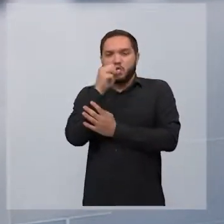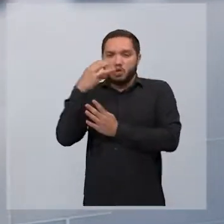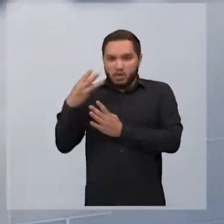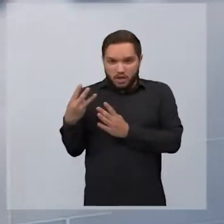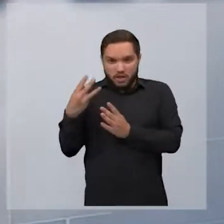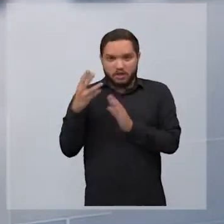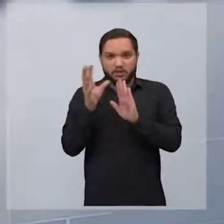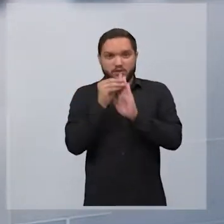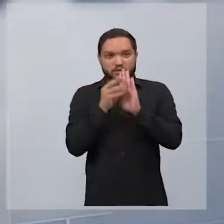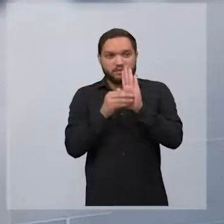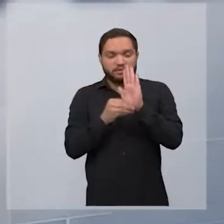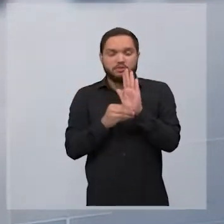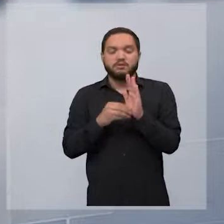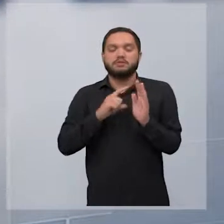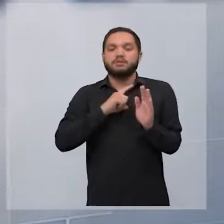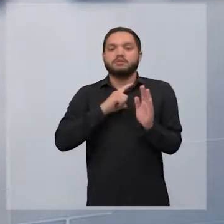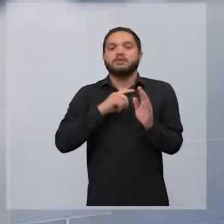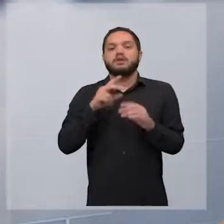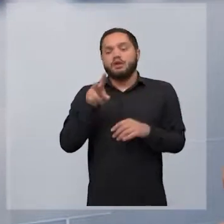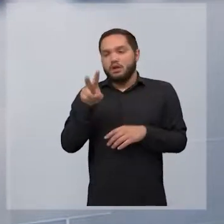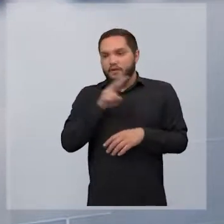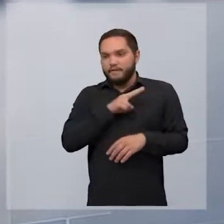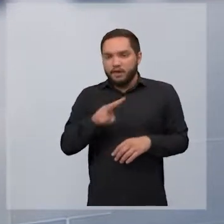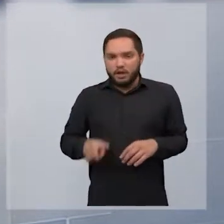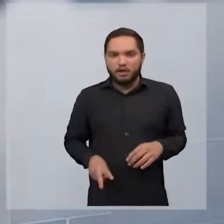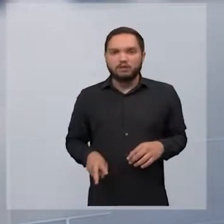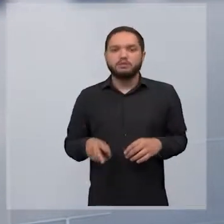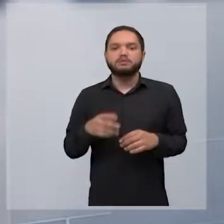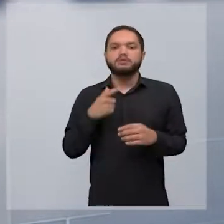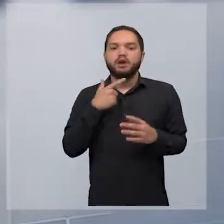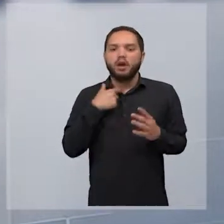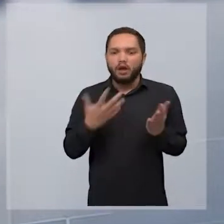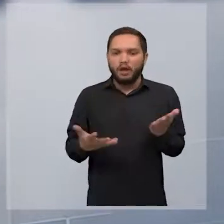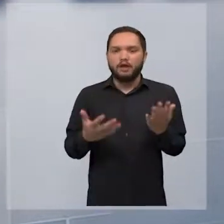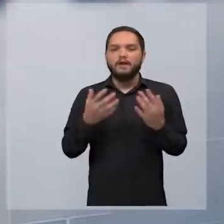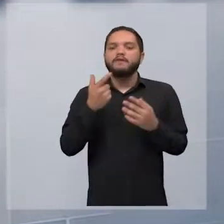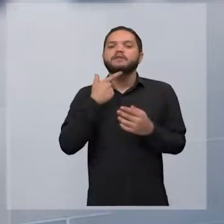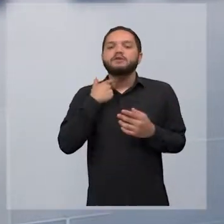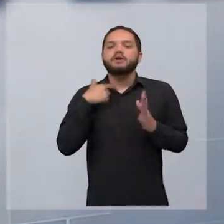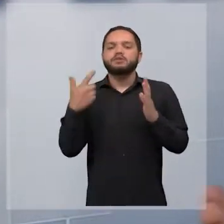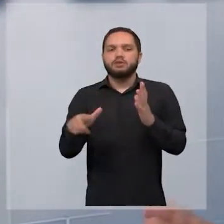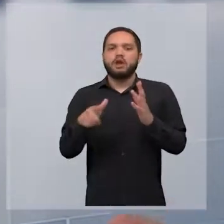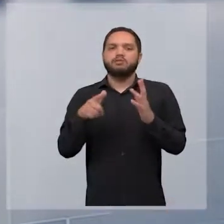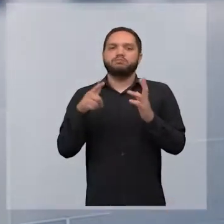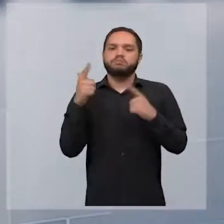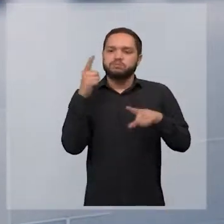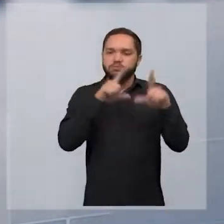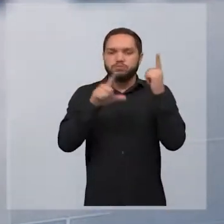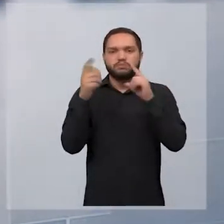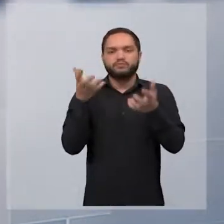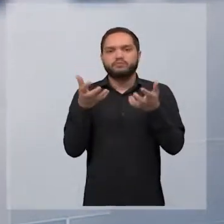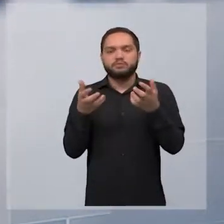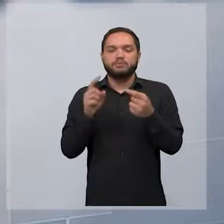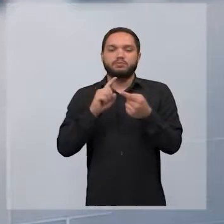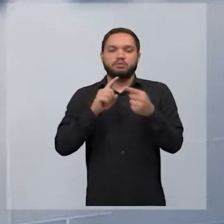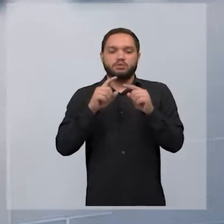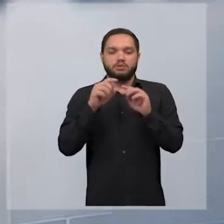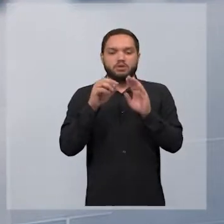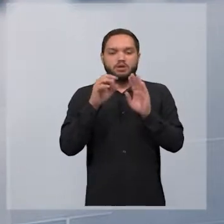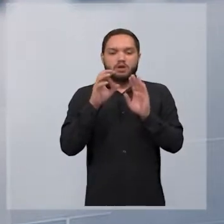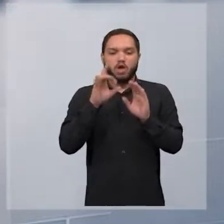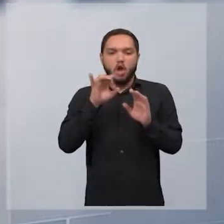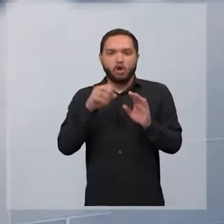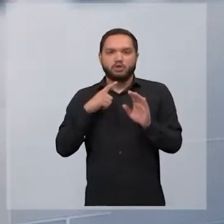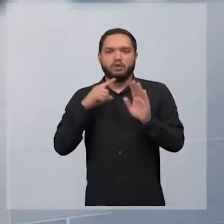vontade dos vereadores de acertar. Esse código, que tem 1.002 artigos, já tem muito, porque